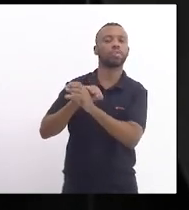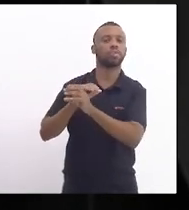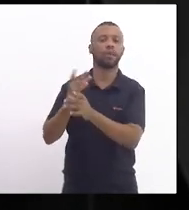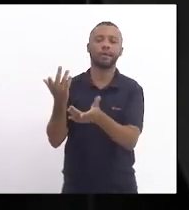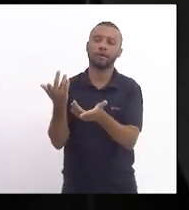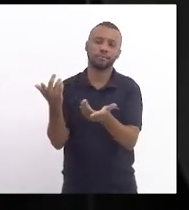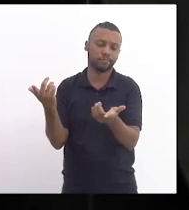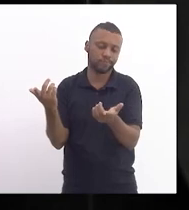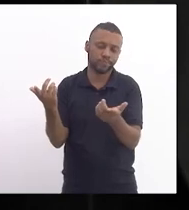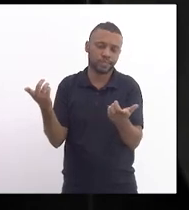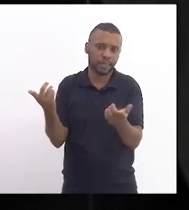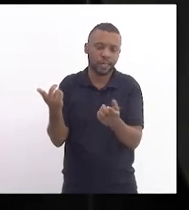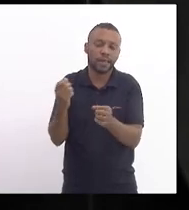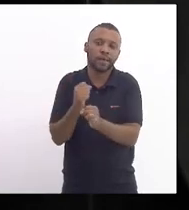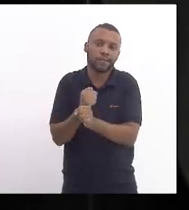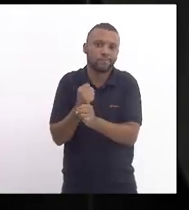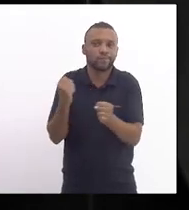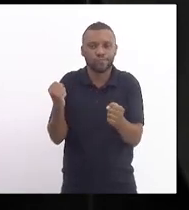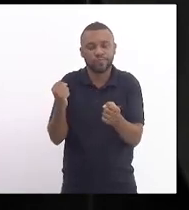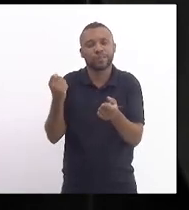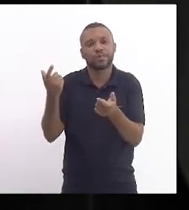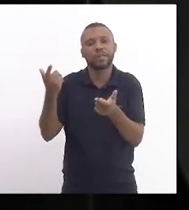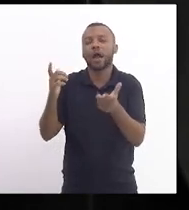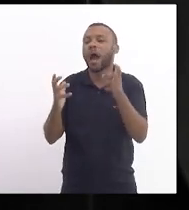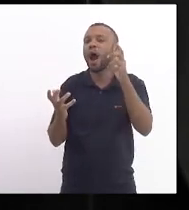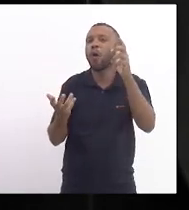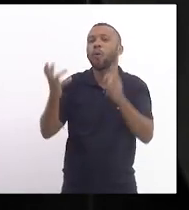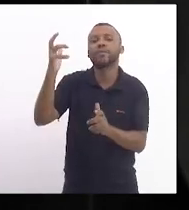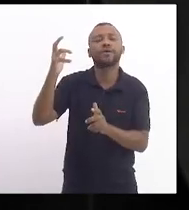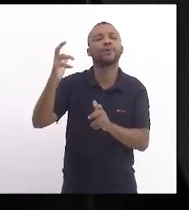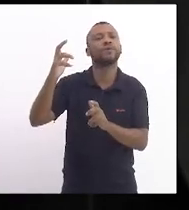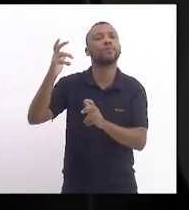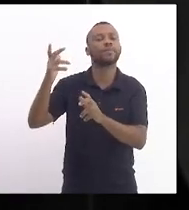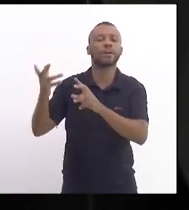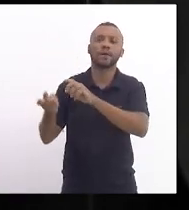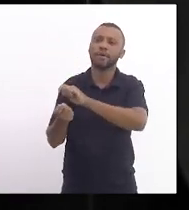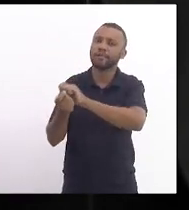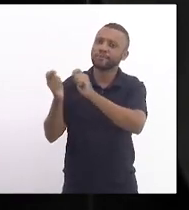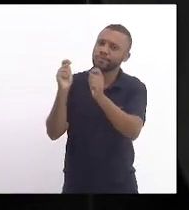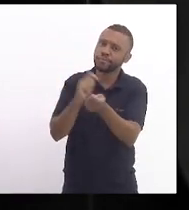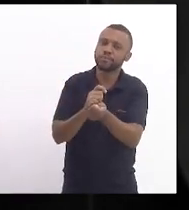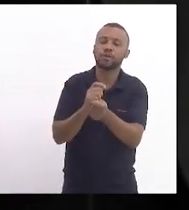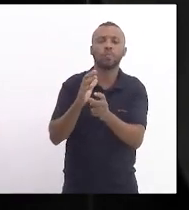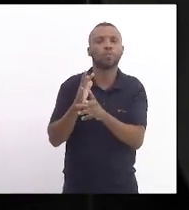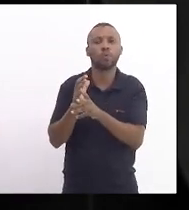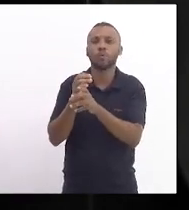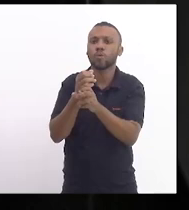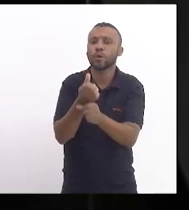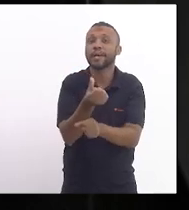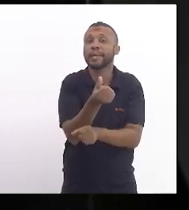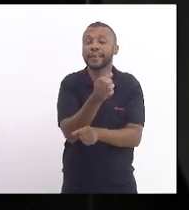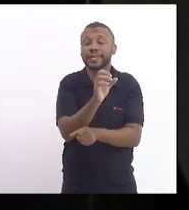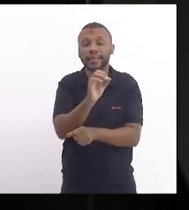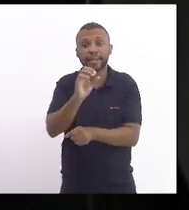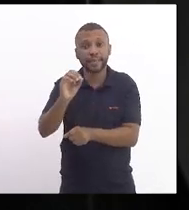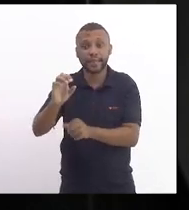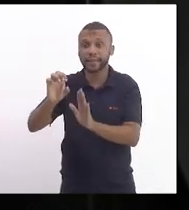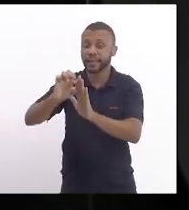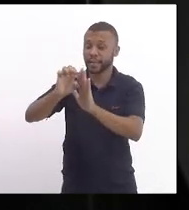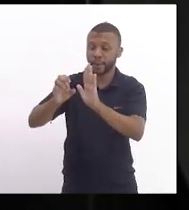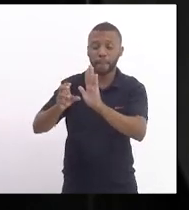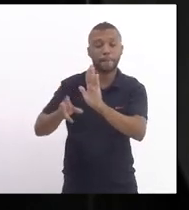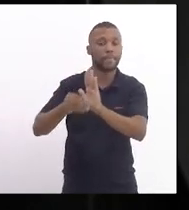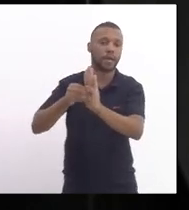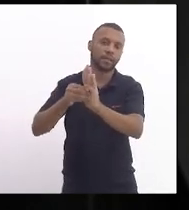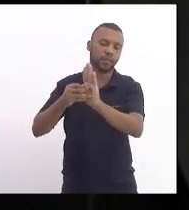dúvida nenhuma acabou se traduzido nas mais de 600 emendas que foram apresentadas em